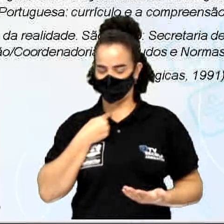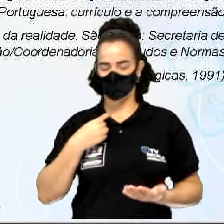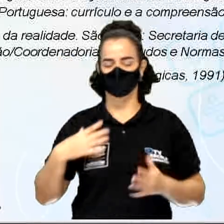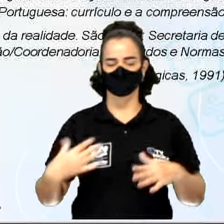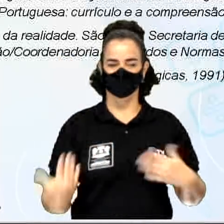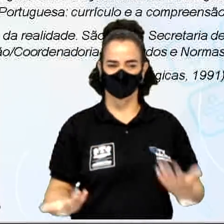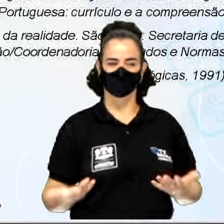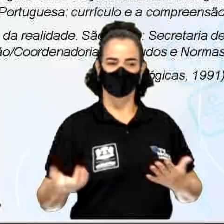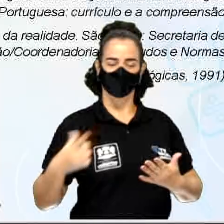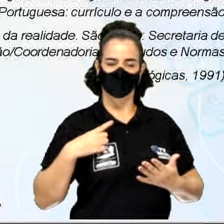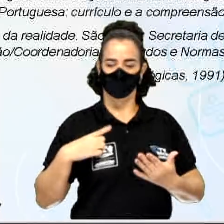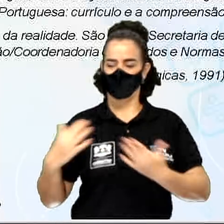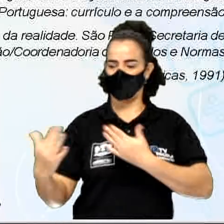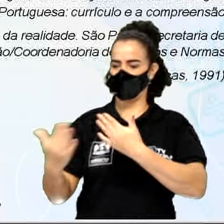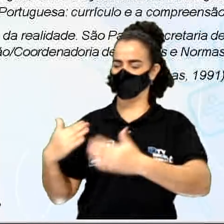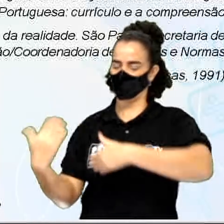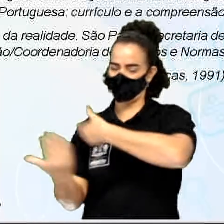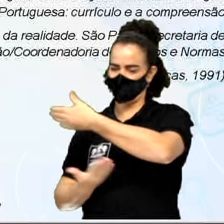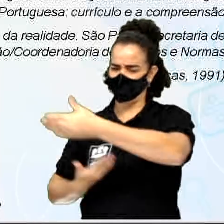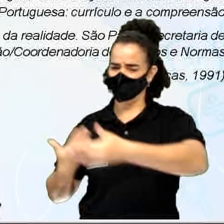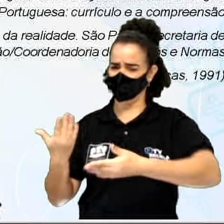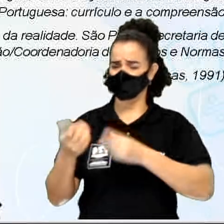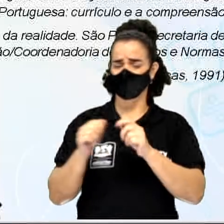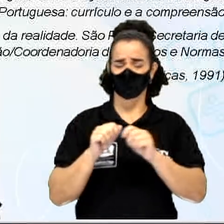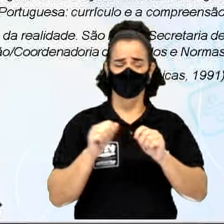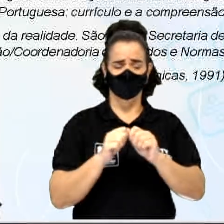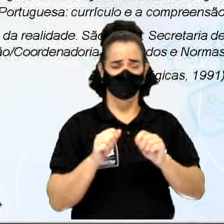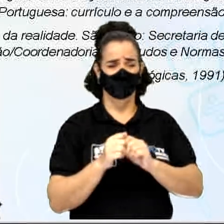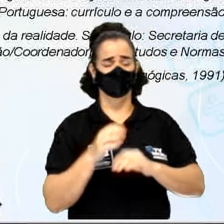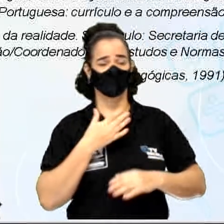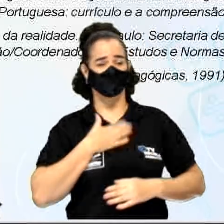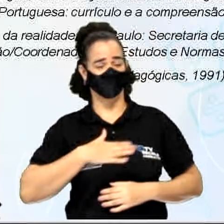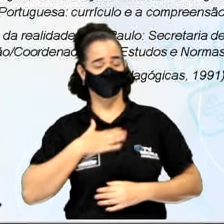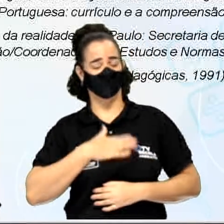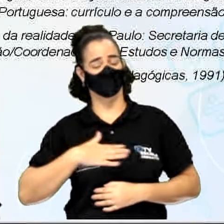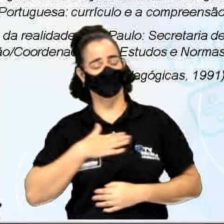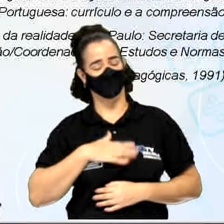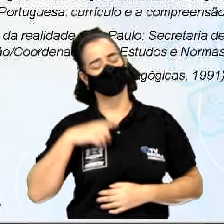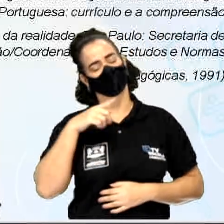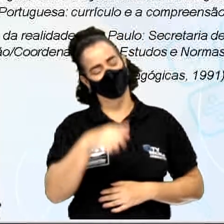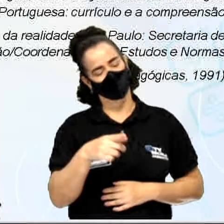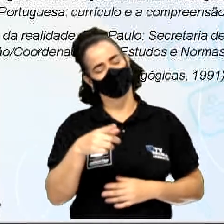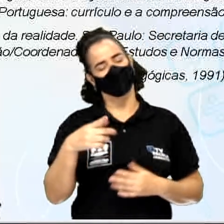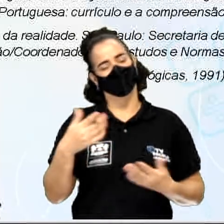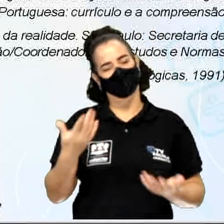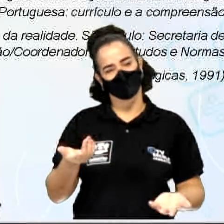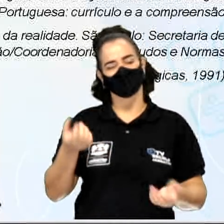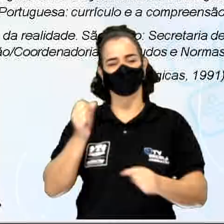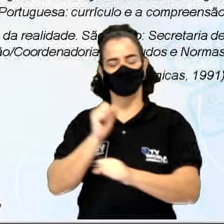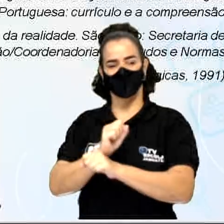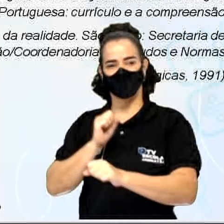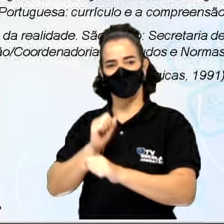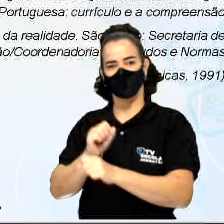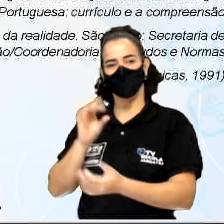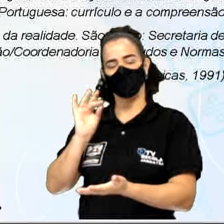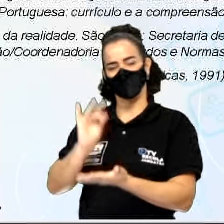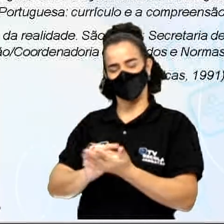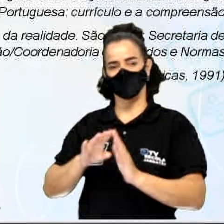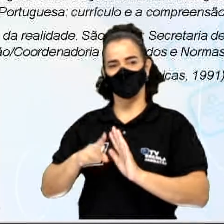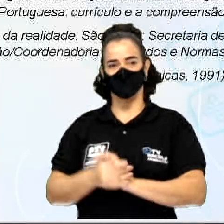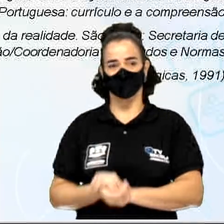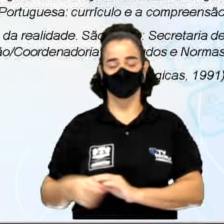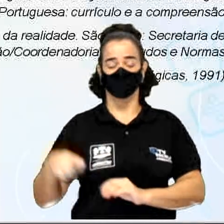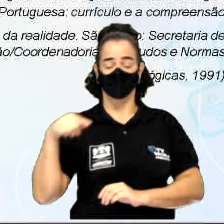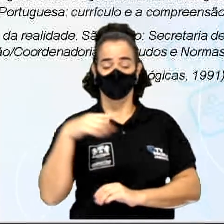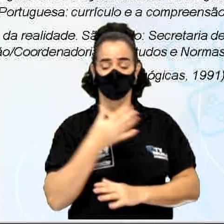que estabelecemos, me fizeram gostar dela e aguardar, confiante, o presente. A filha da protegida era uma